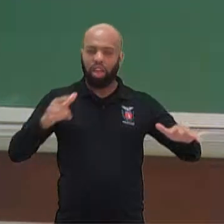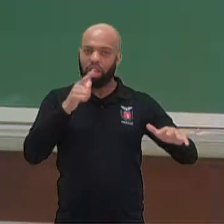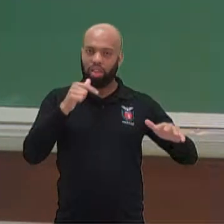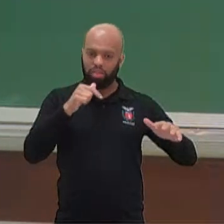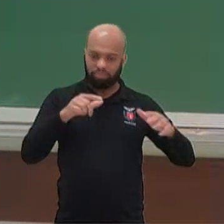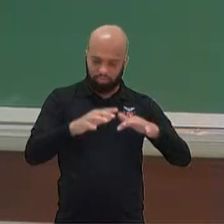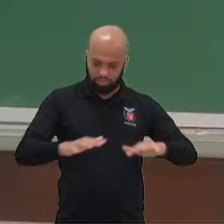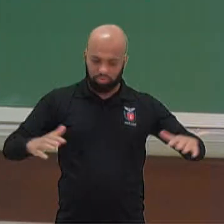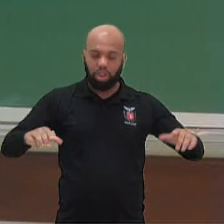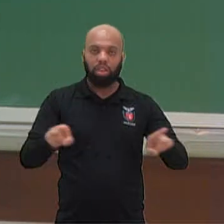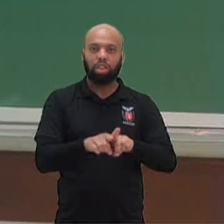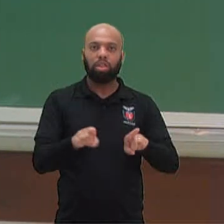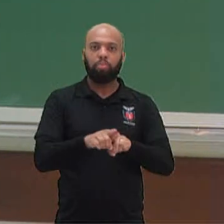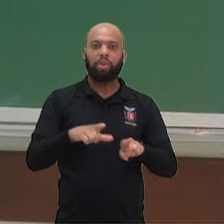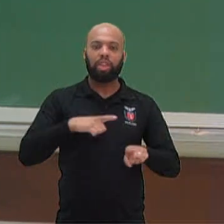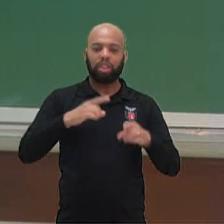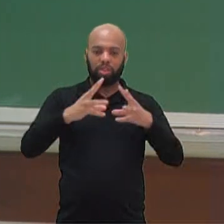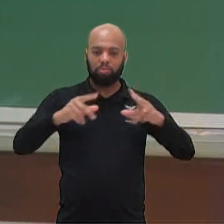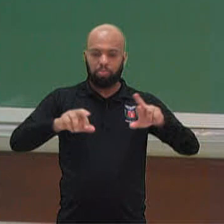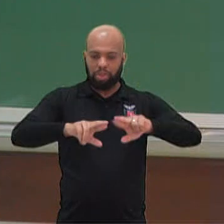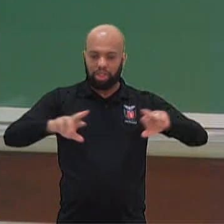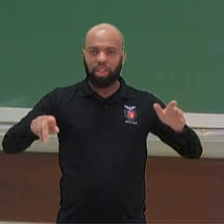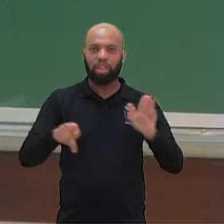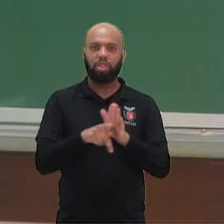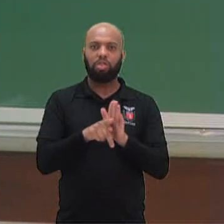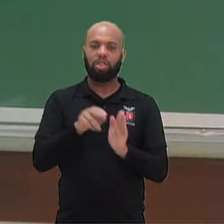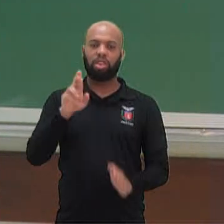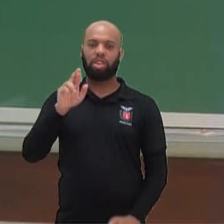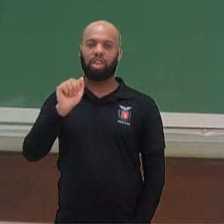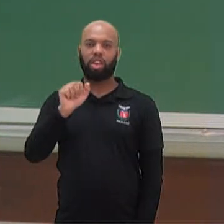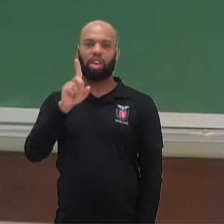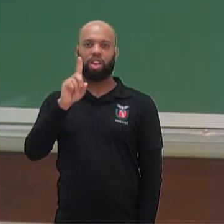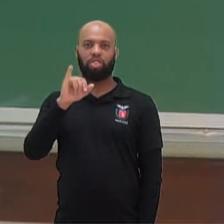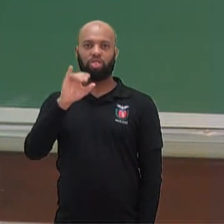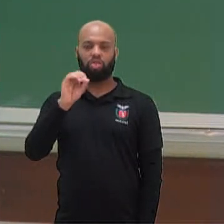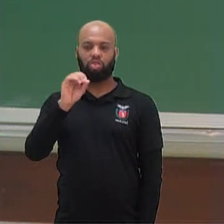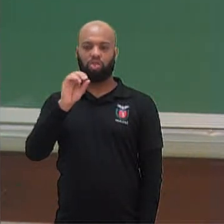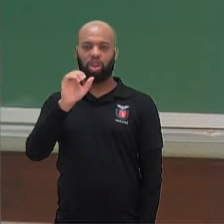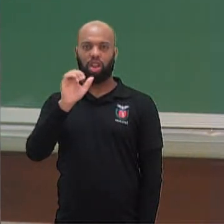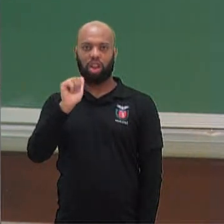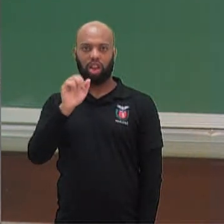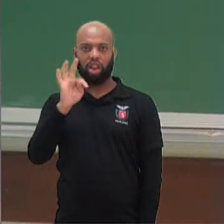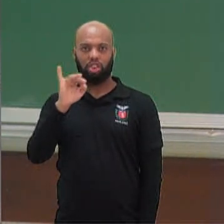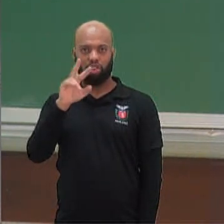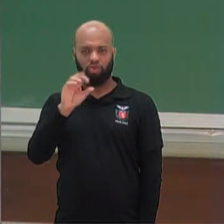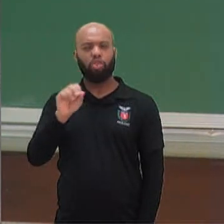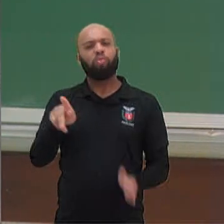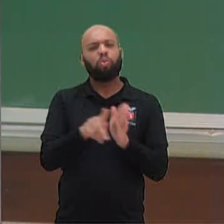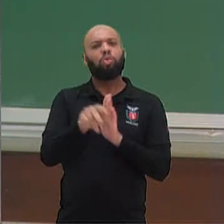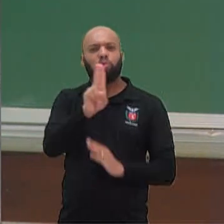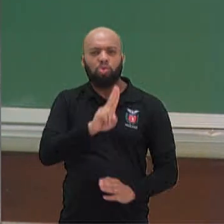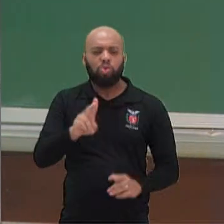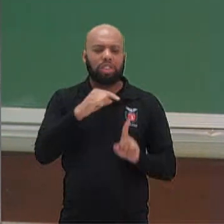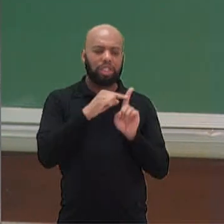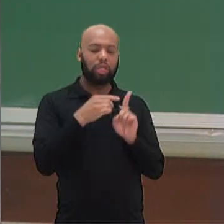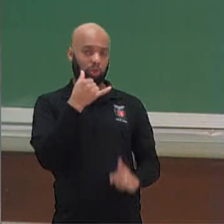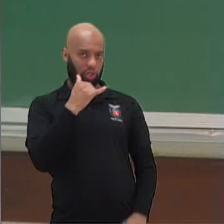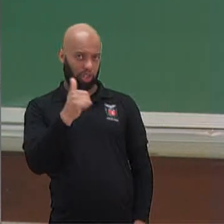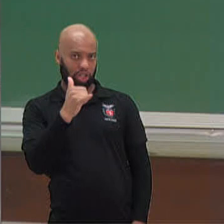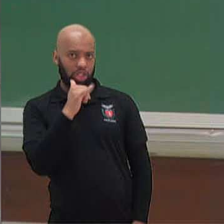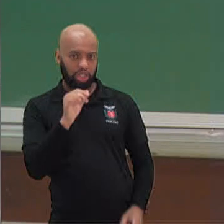minérios radioativos aí são importantes para a produção da energia nuclear. Então, a região sudeste também é rica aí